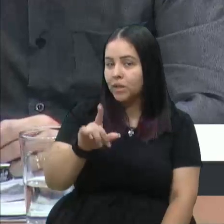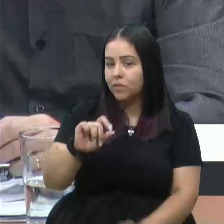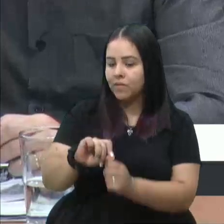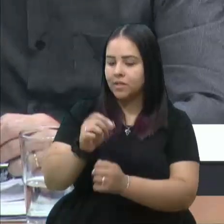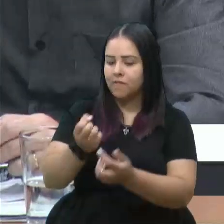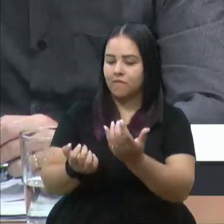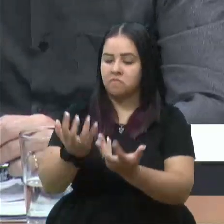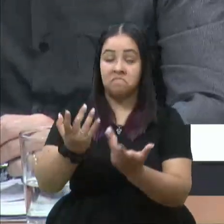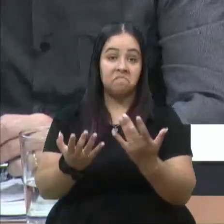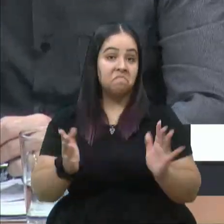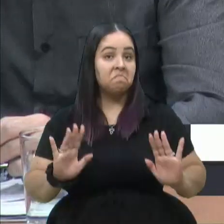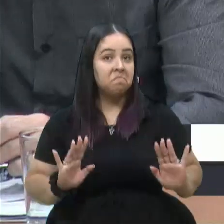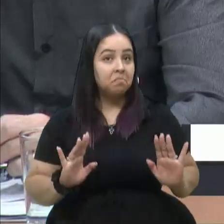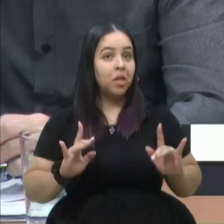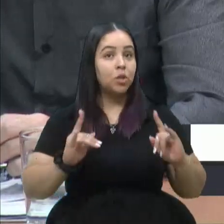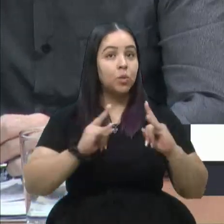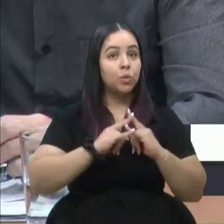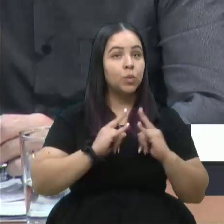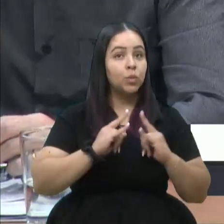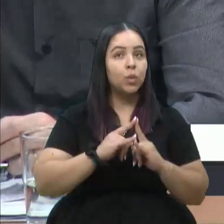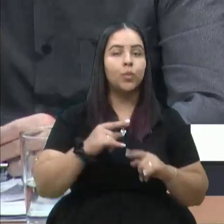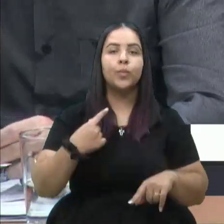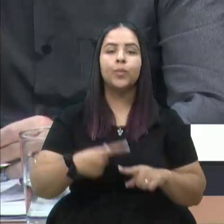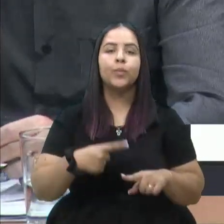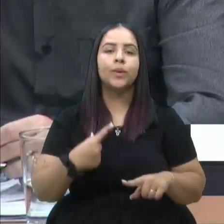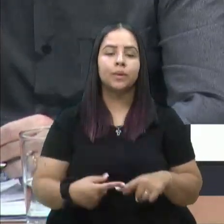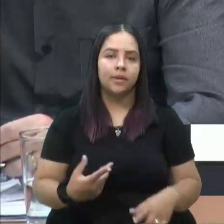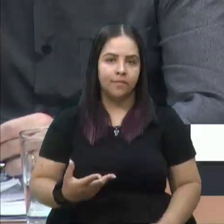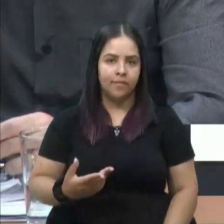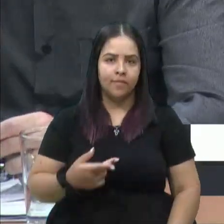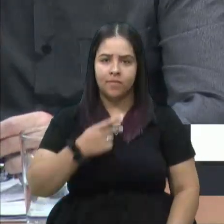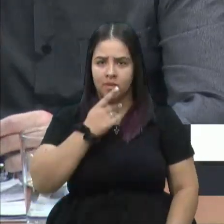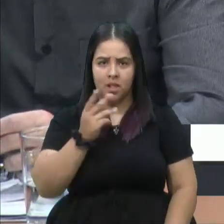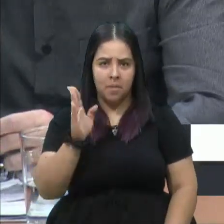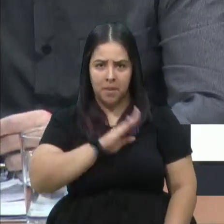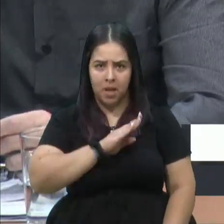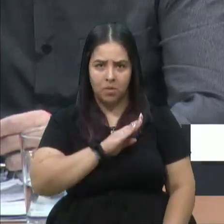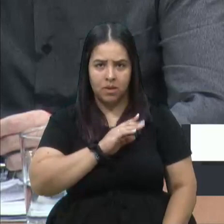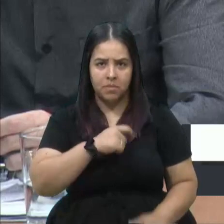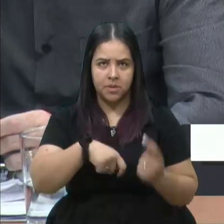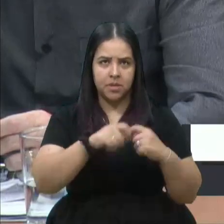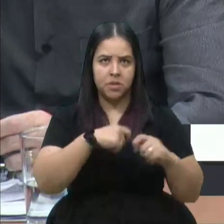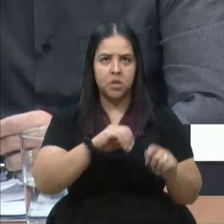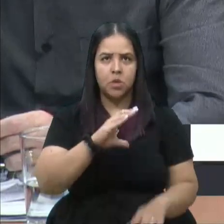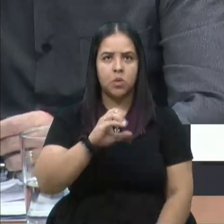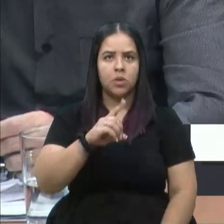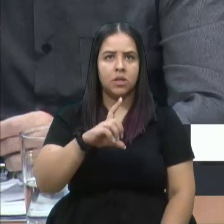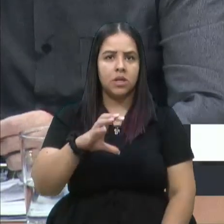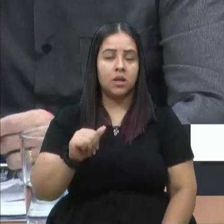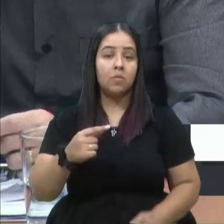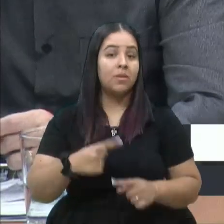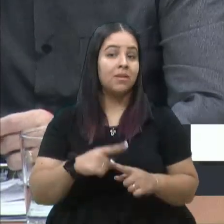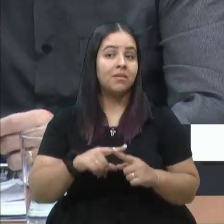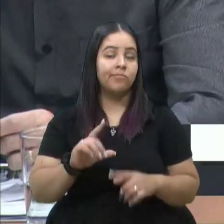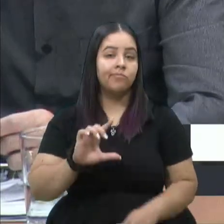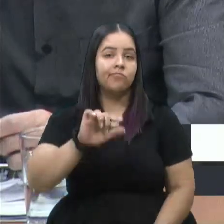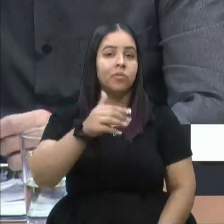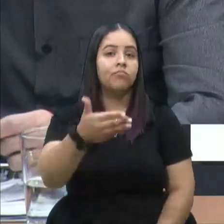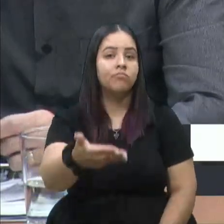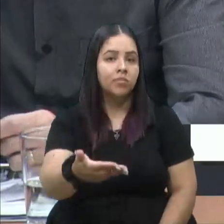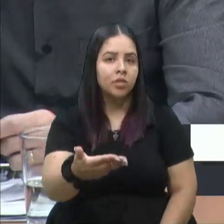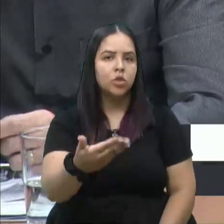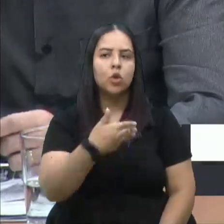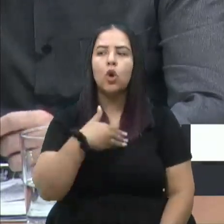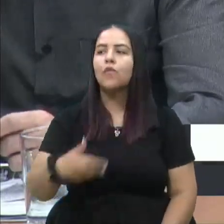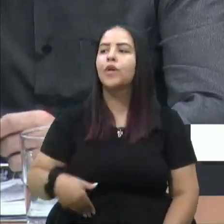alguma entidade, enfim. Para quê? Para denegrir a administração. Por quê? Porque ali na frente vão dizer, no